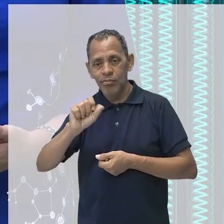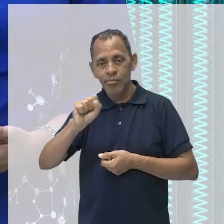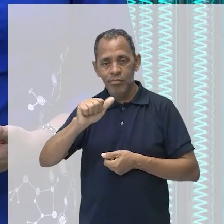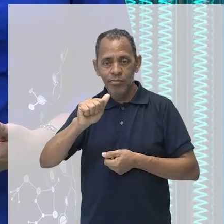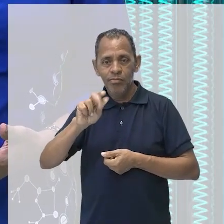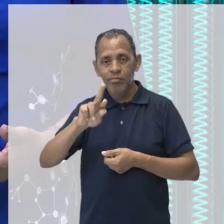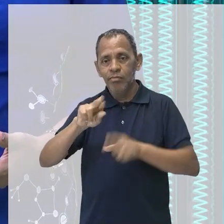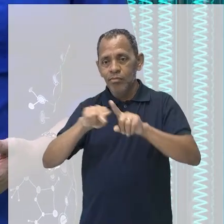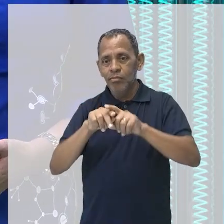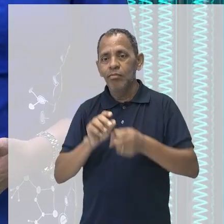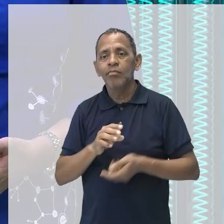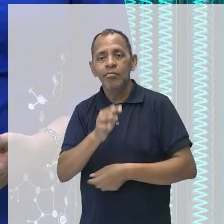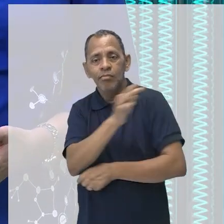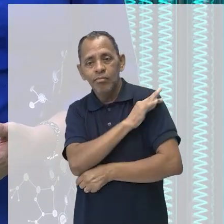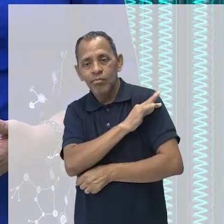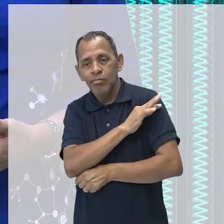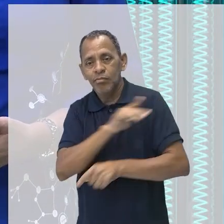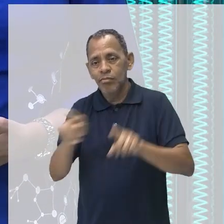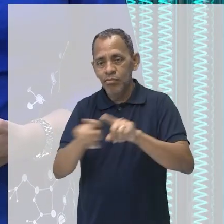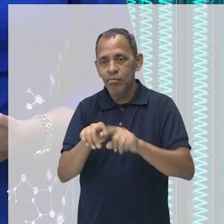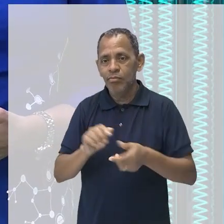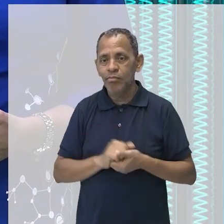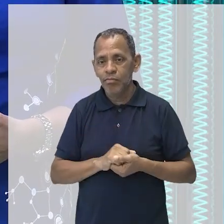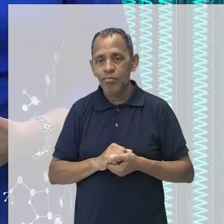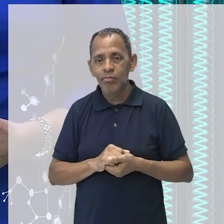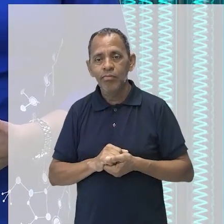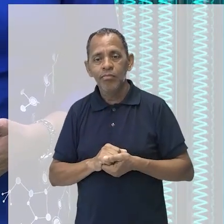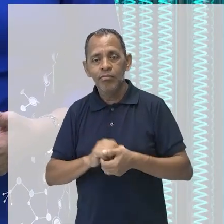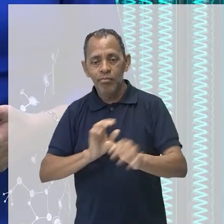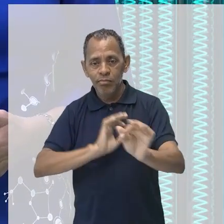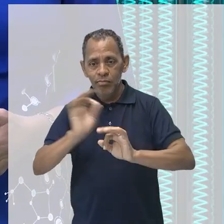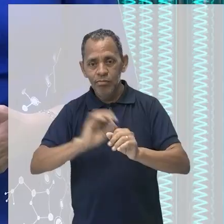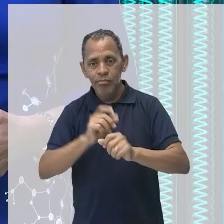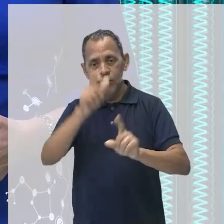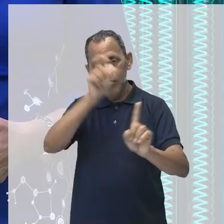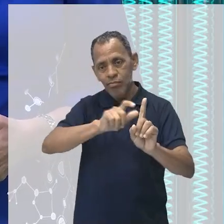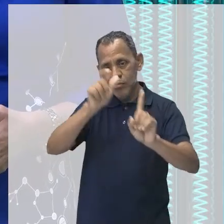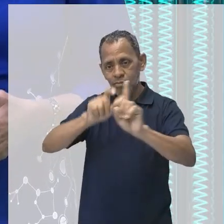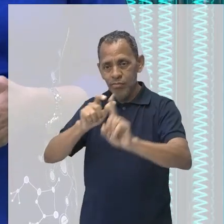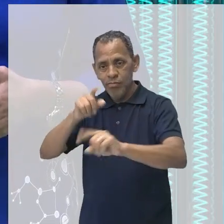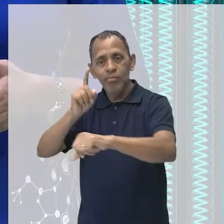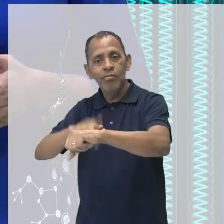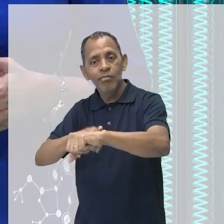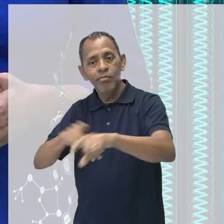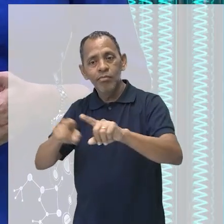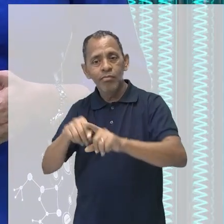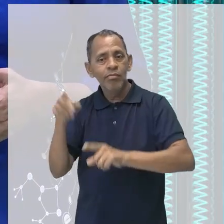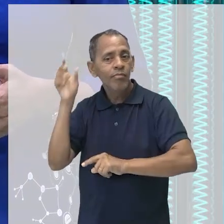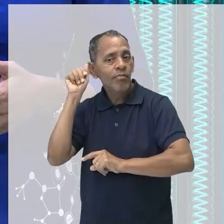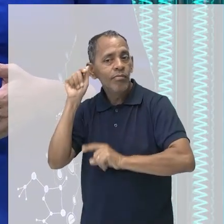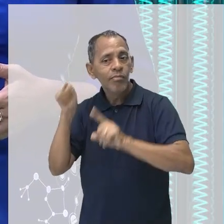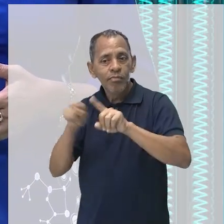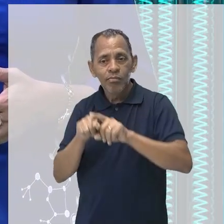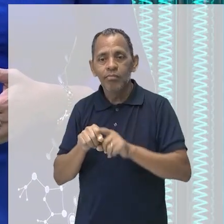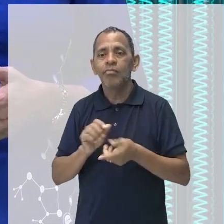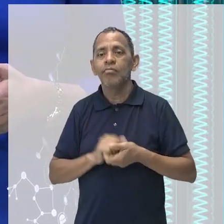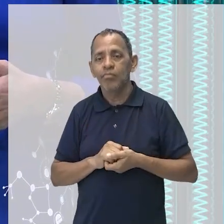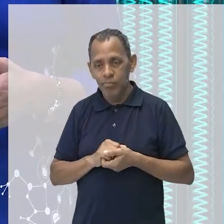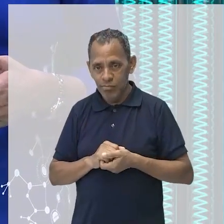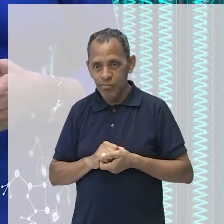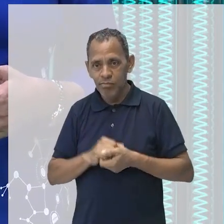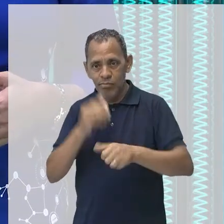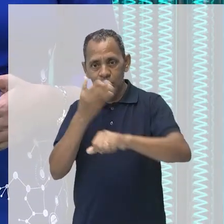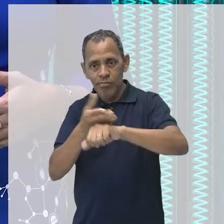dentre jogos de improvisação, construção de personagens, momento de escuta e ritmo e